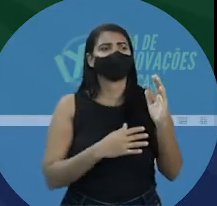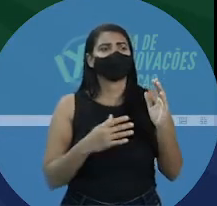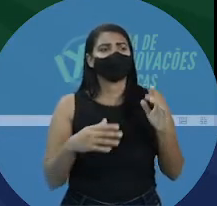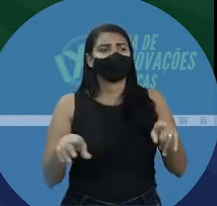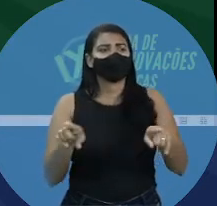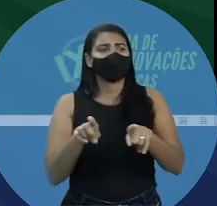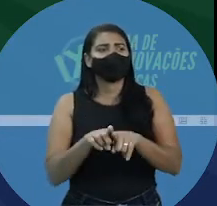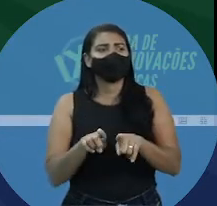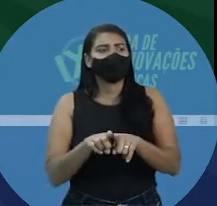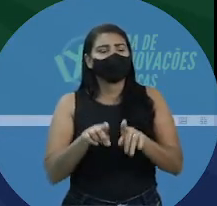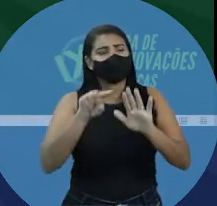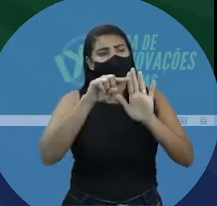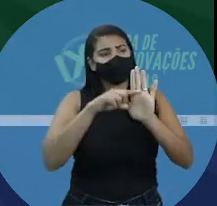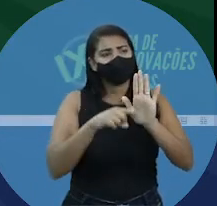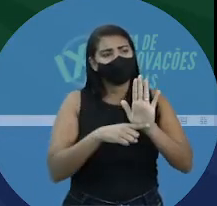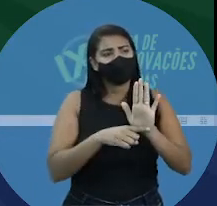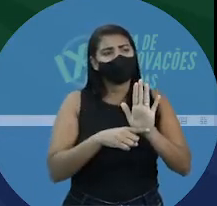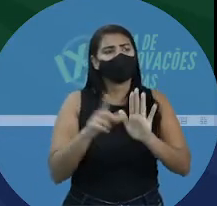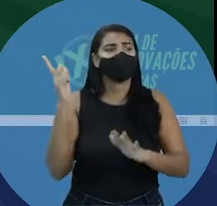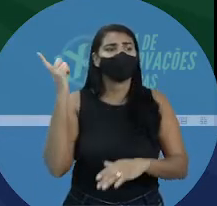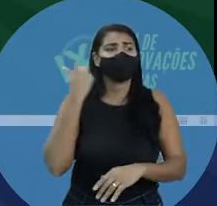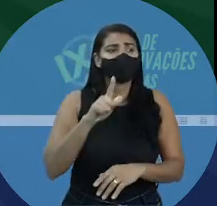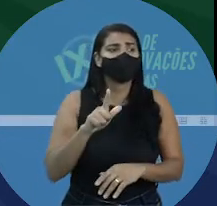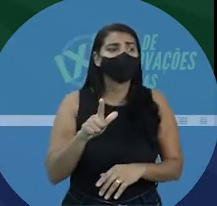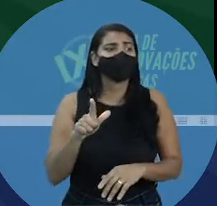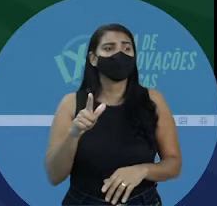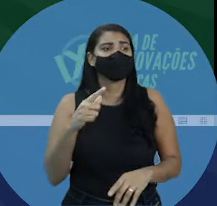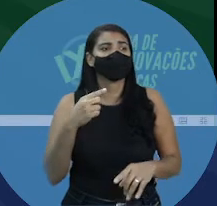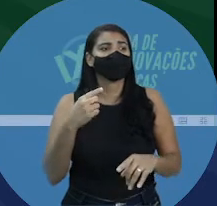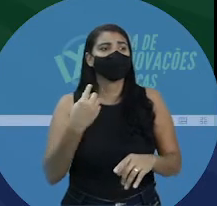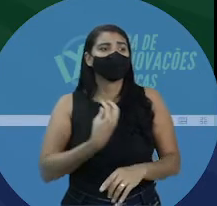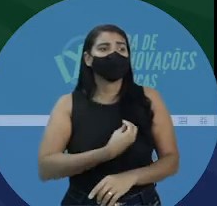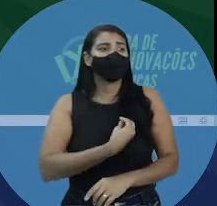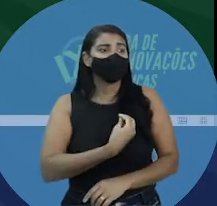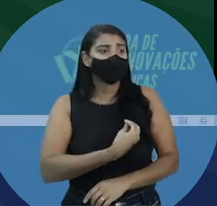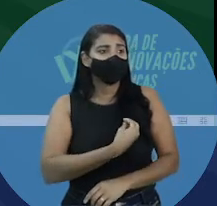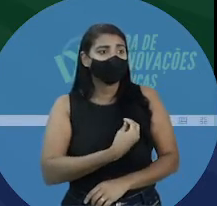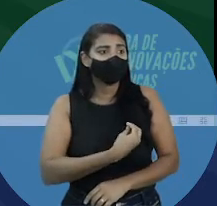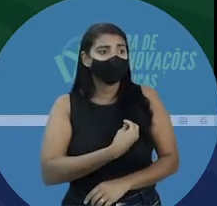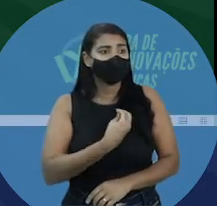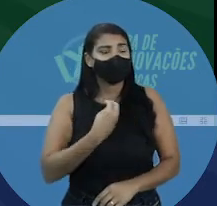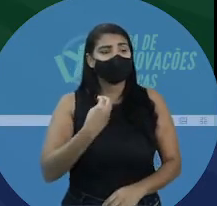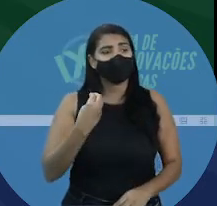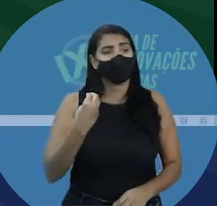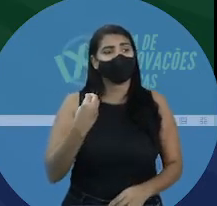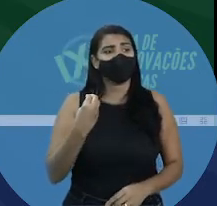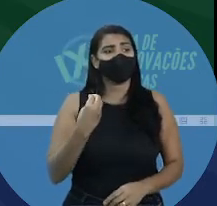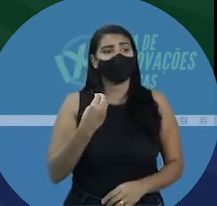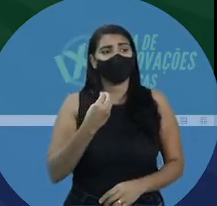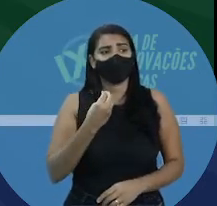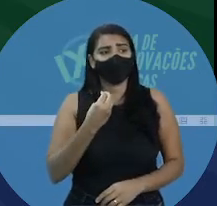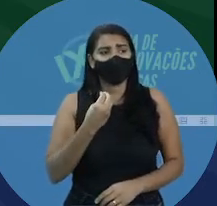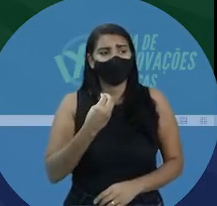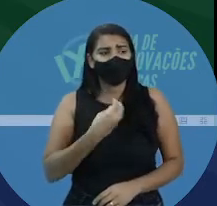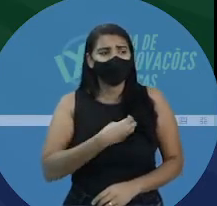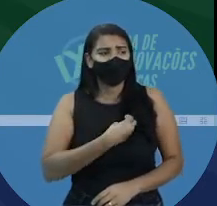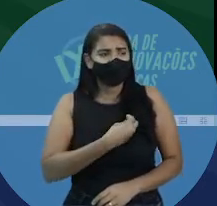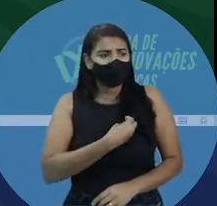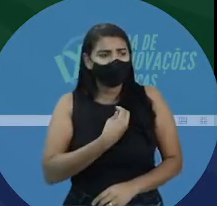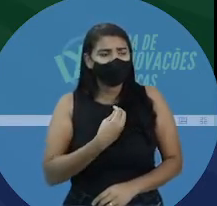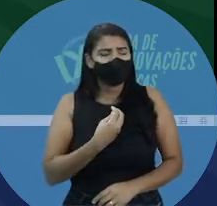na questão deles conseguirem vivenciar uma qualidade também na